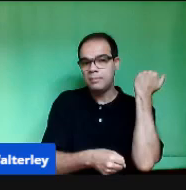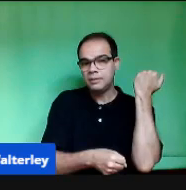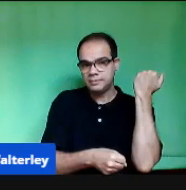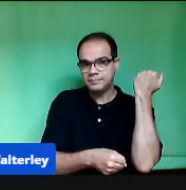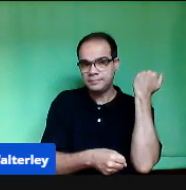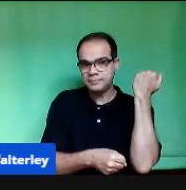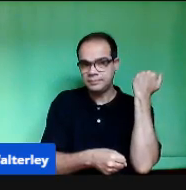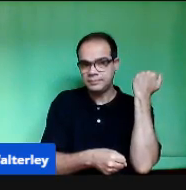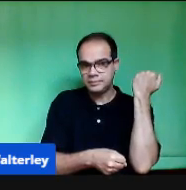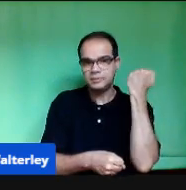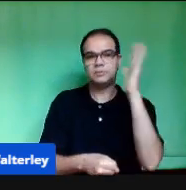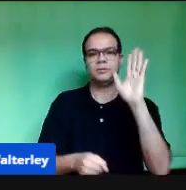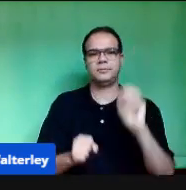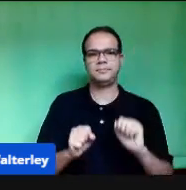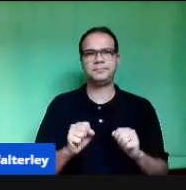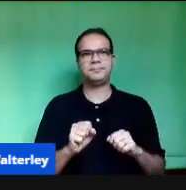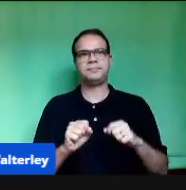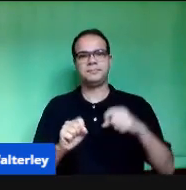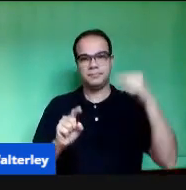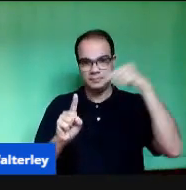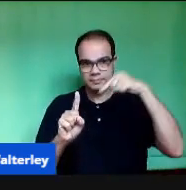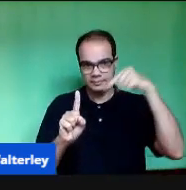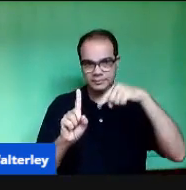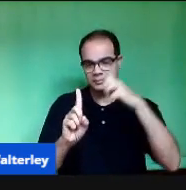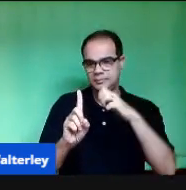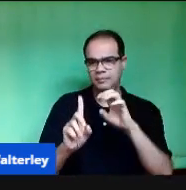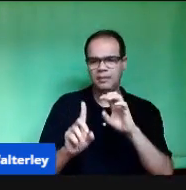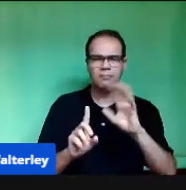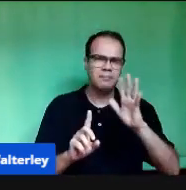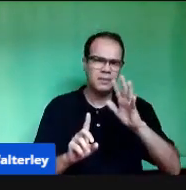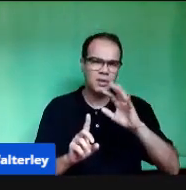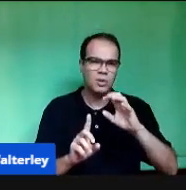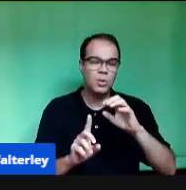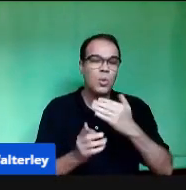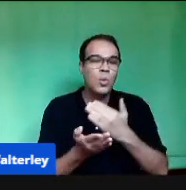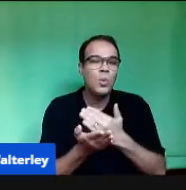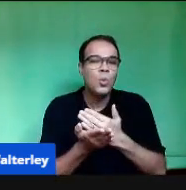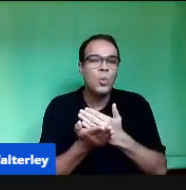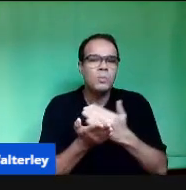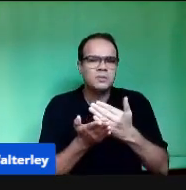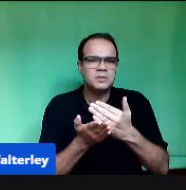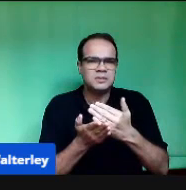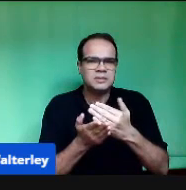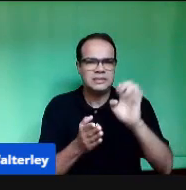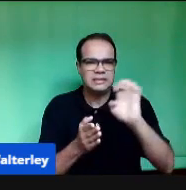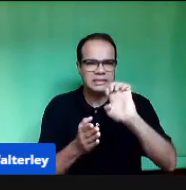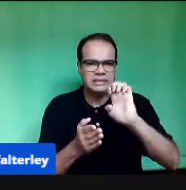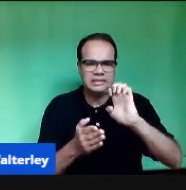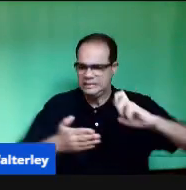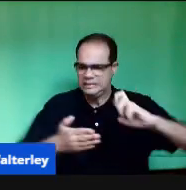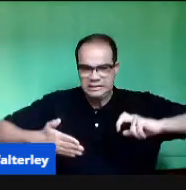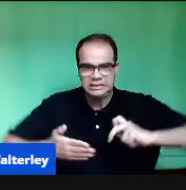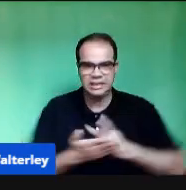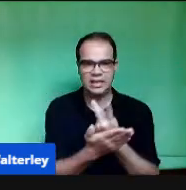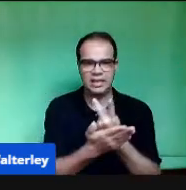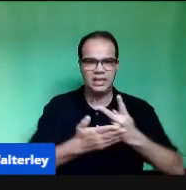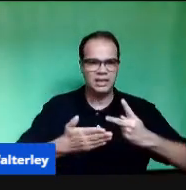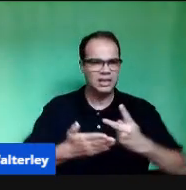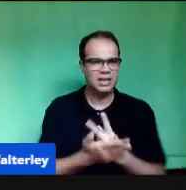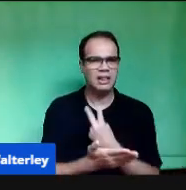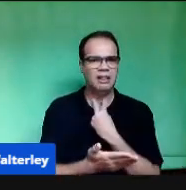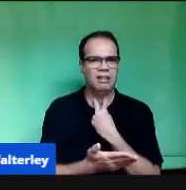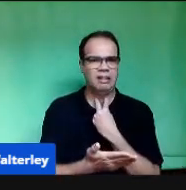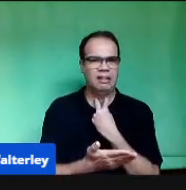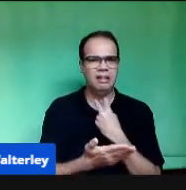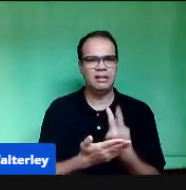era pecado ou era coisa errada. Depois, a ideia de que a homossexualidade era algo,